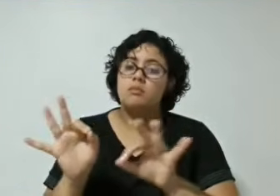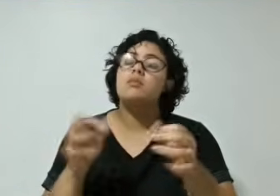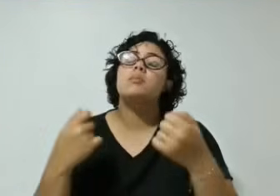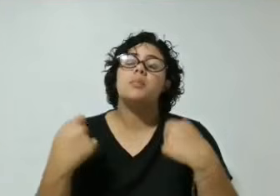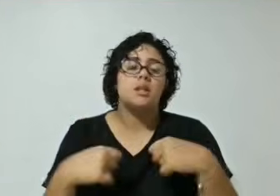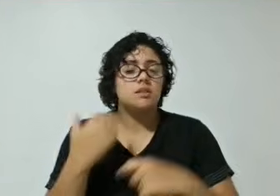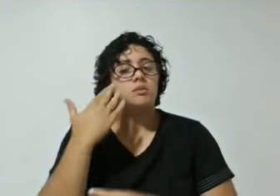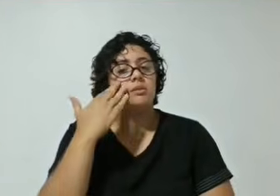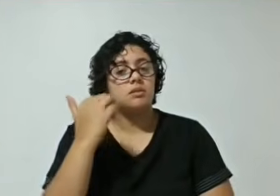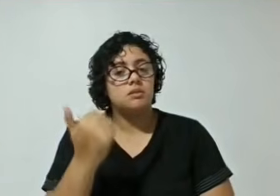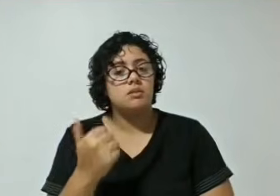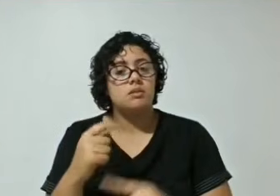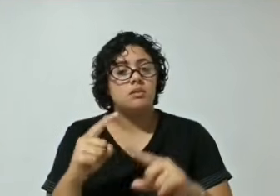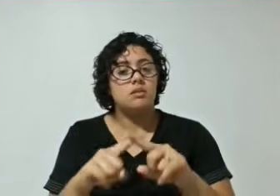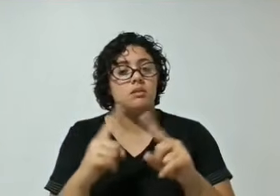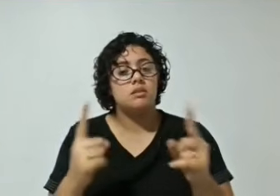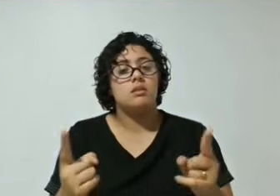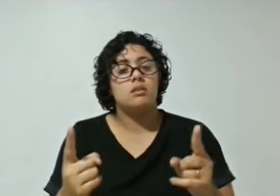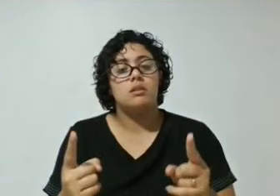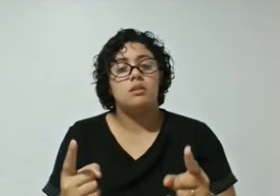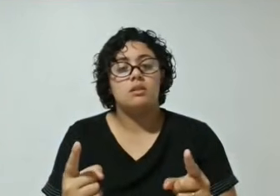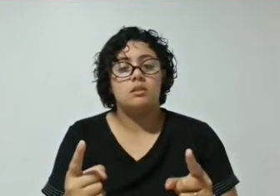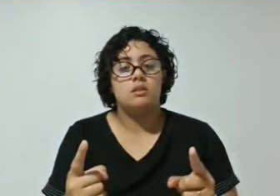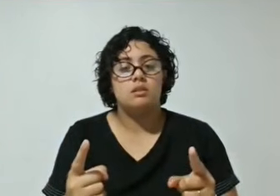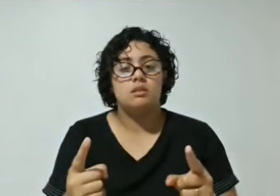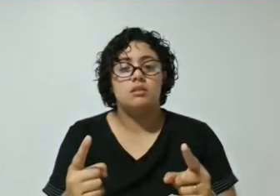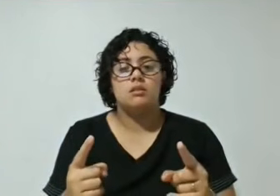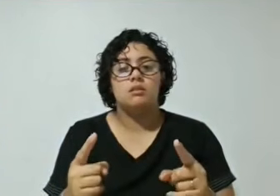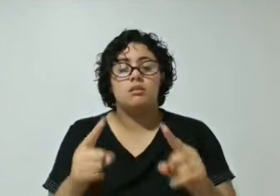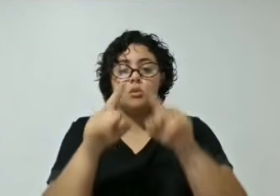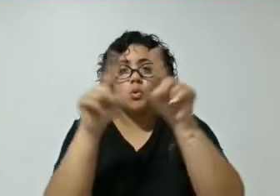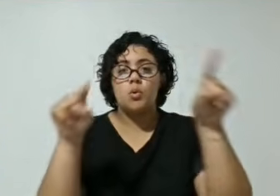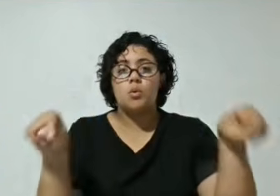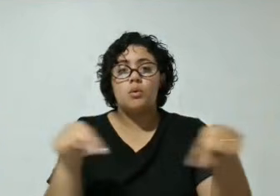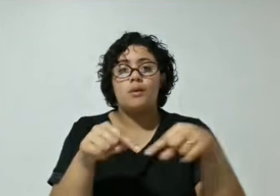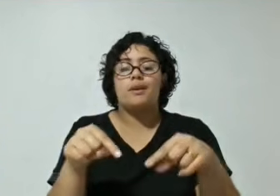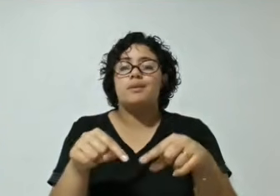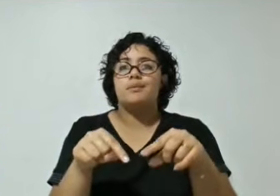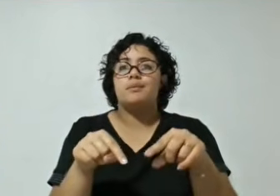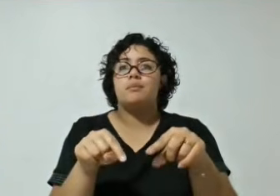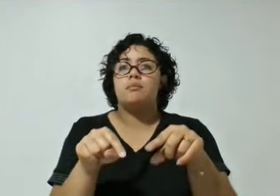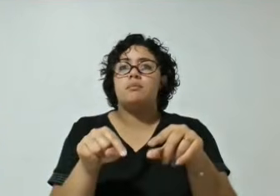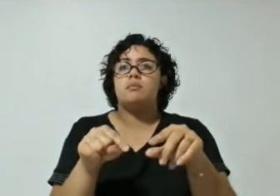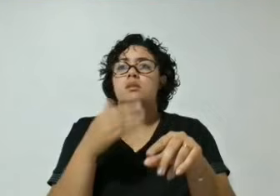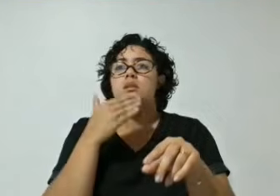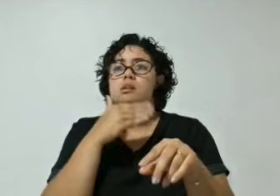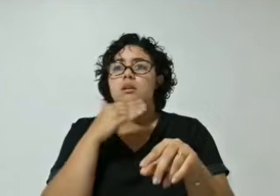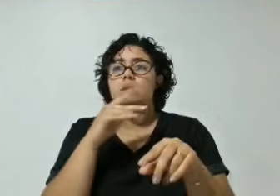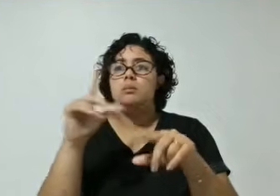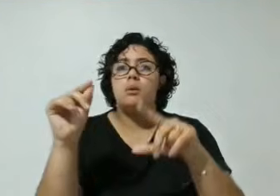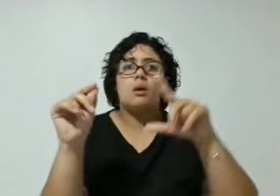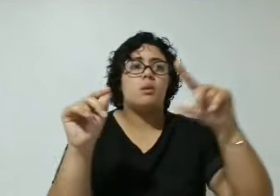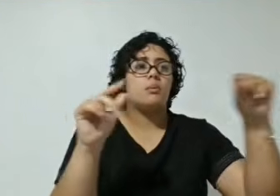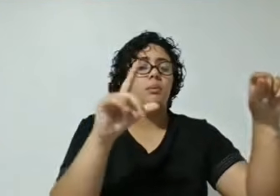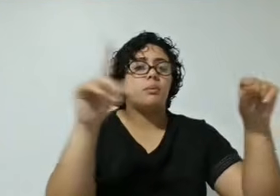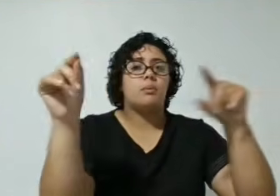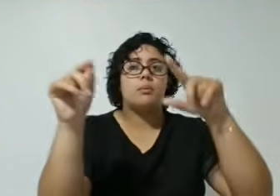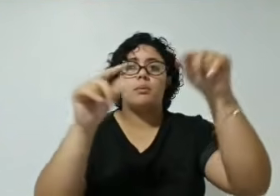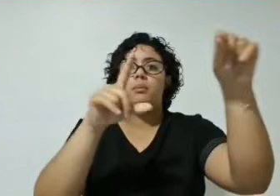mas o quadro não é recomposto, e as pessoas também se aposentam, e as pessoas também saem, vão